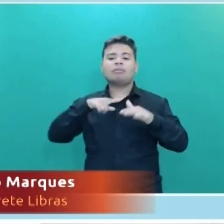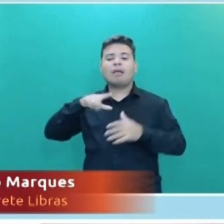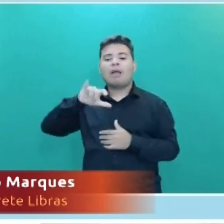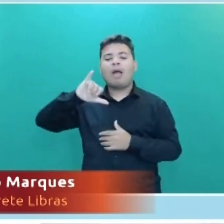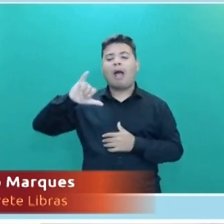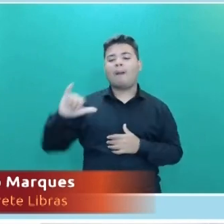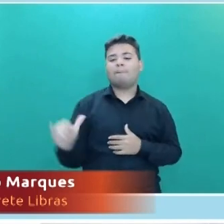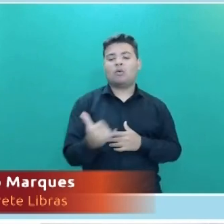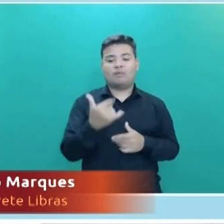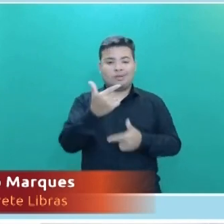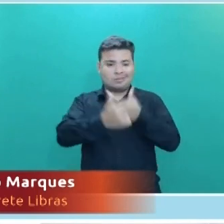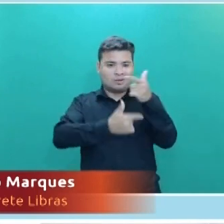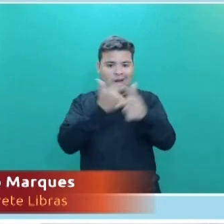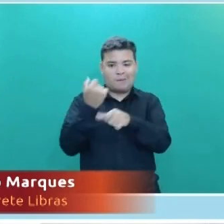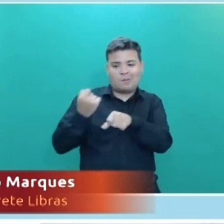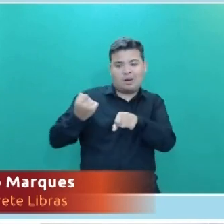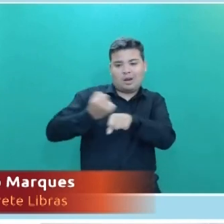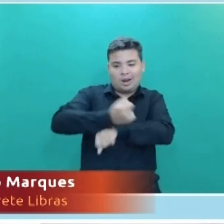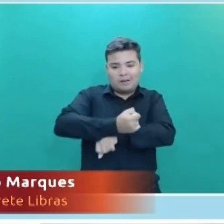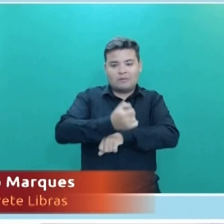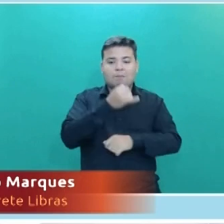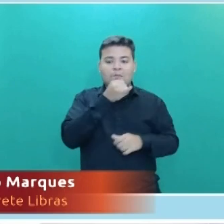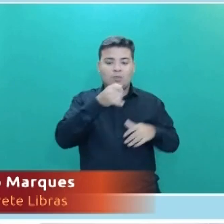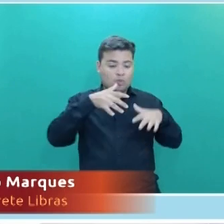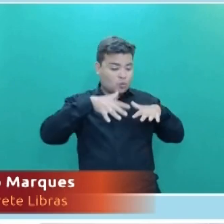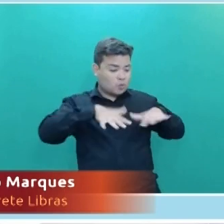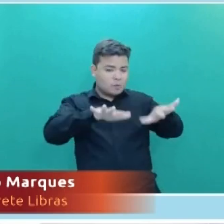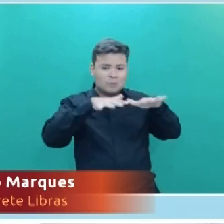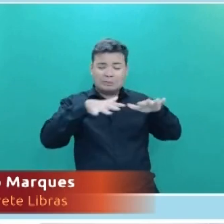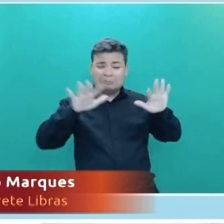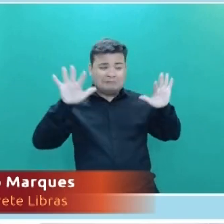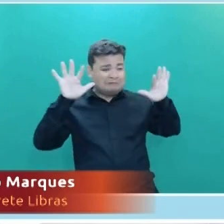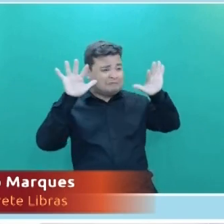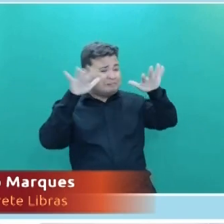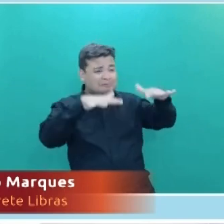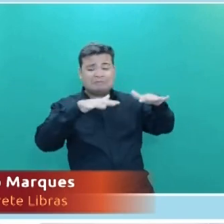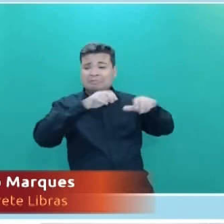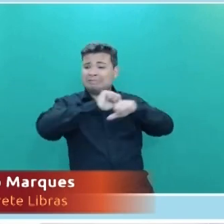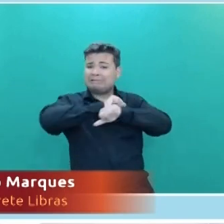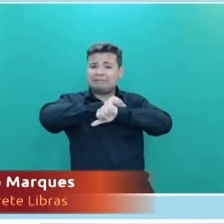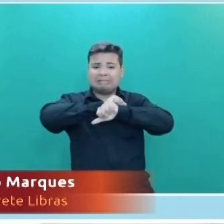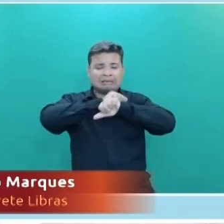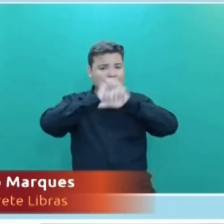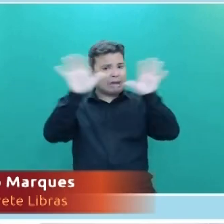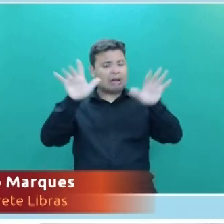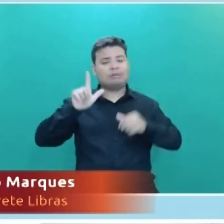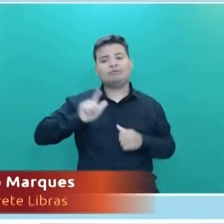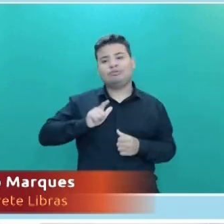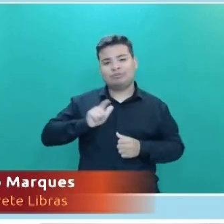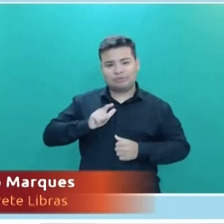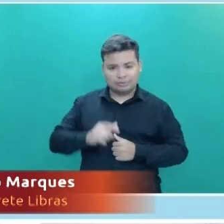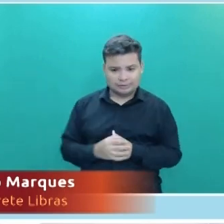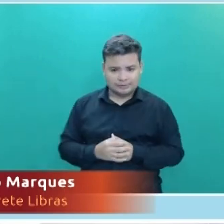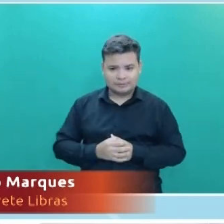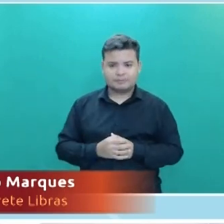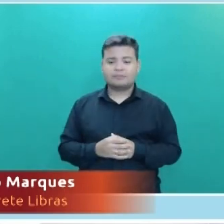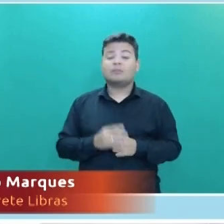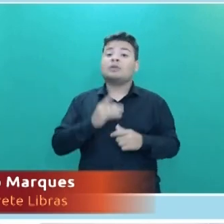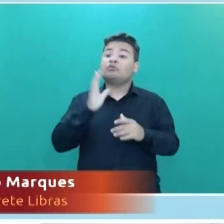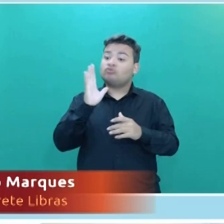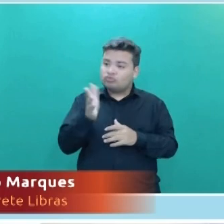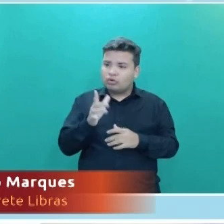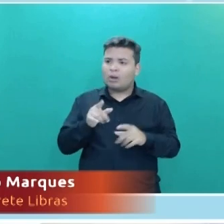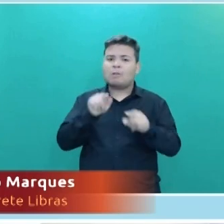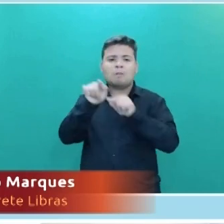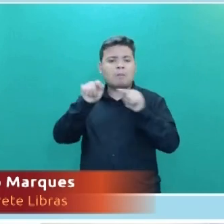trabalho escravo, no caso da confecção foi nítido, as ações de denúncia,